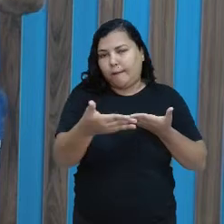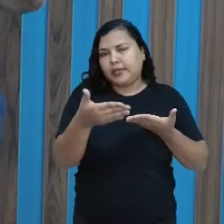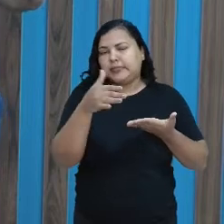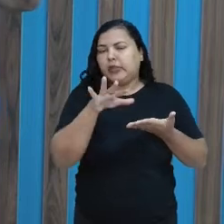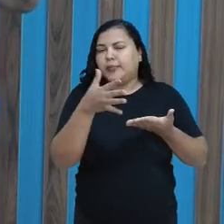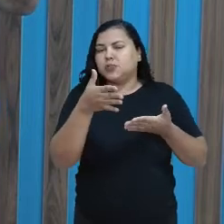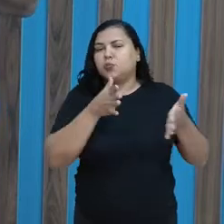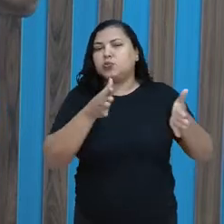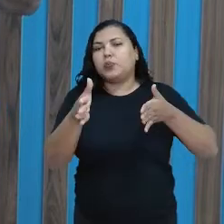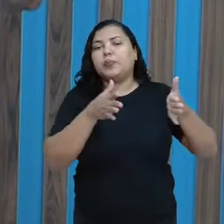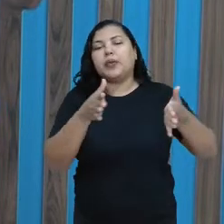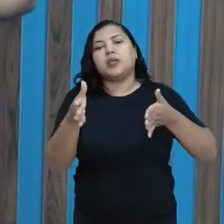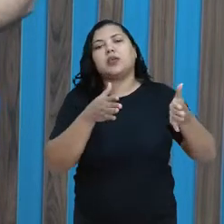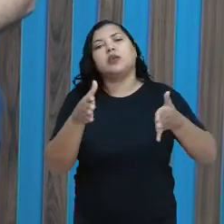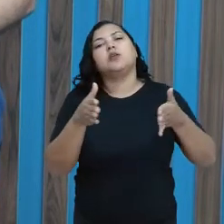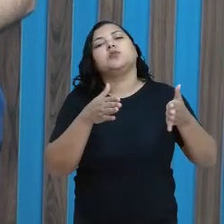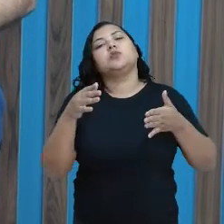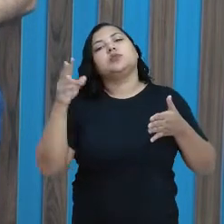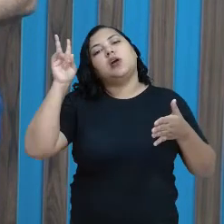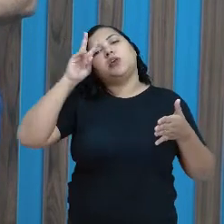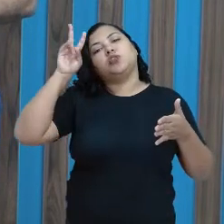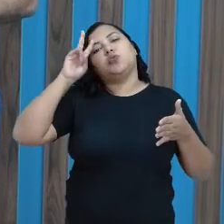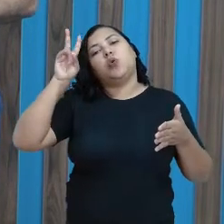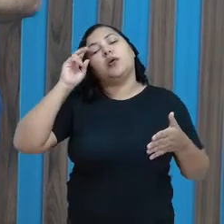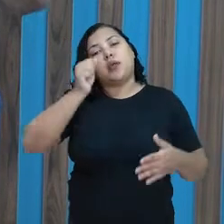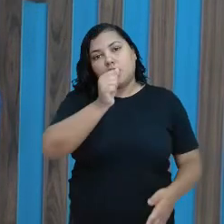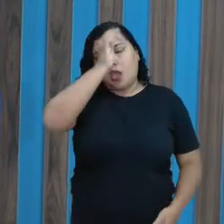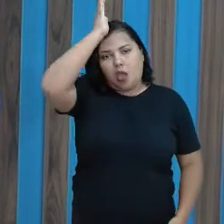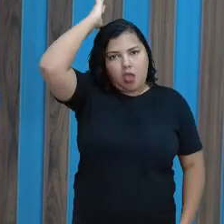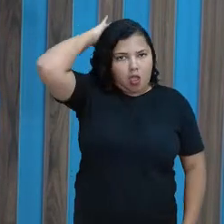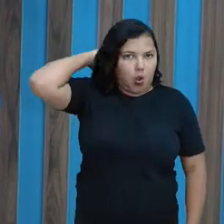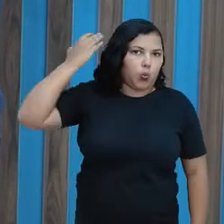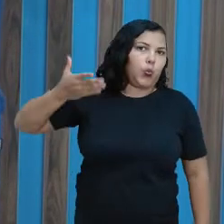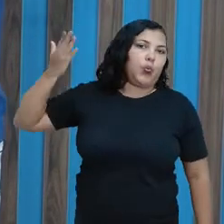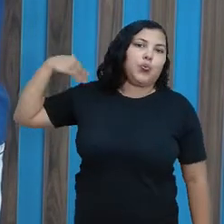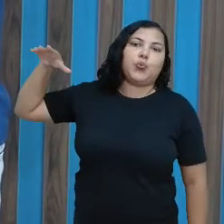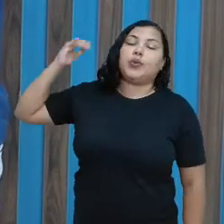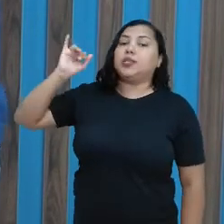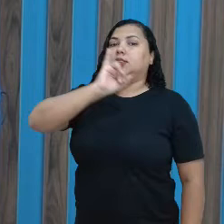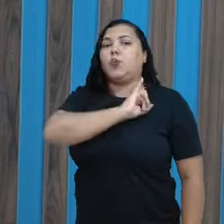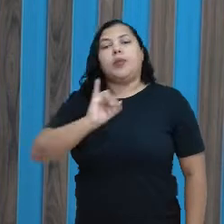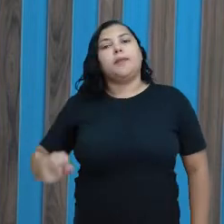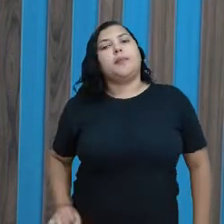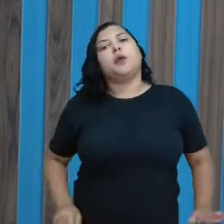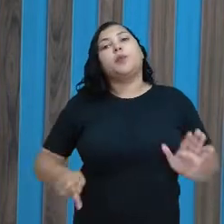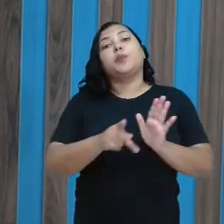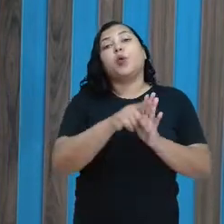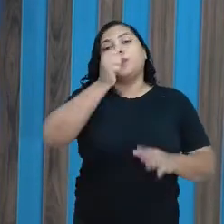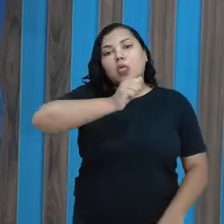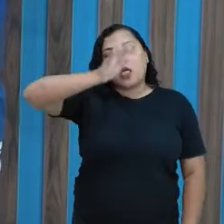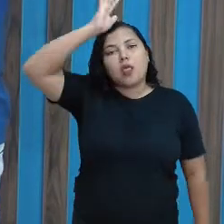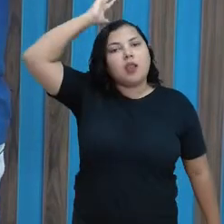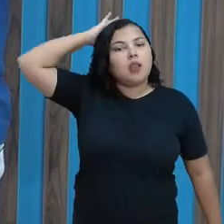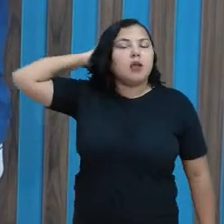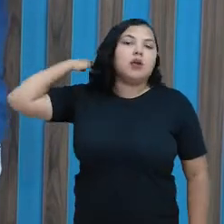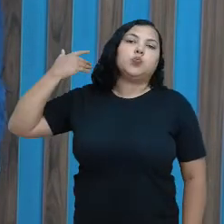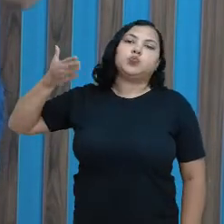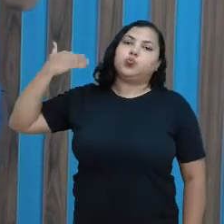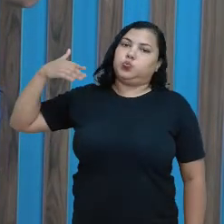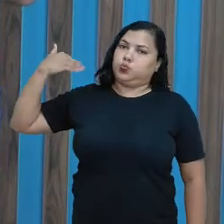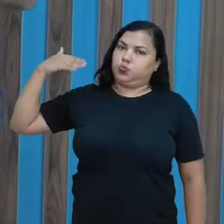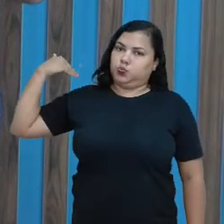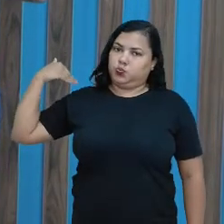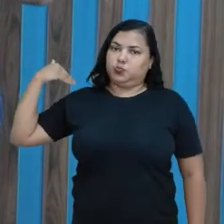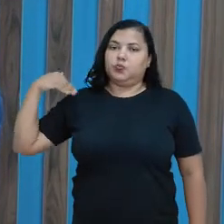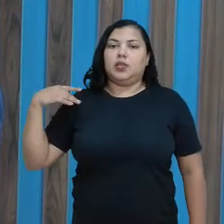o período, né, da história, né, da Roma Antiga. Então o Império Romano Antigo, a Roma, né, a história de